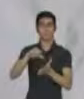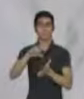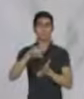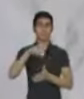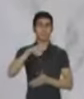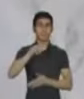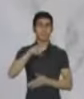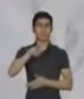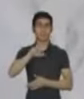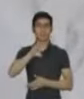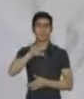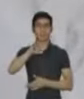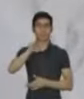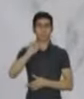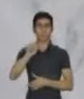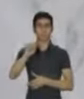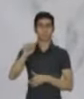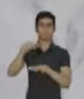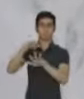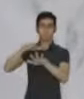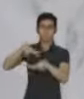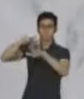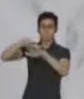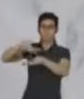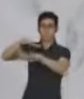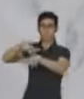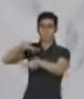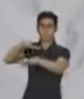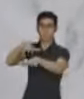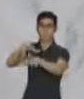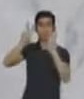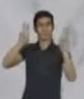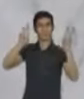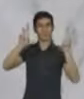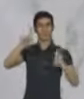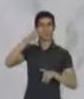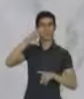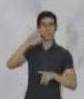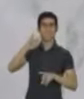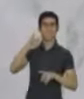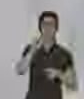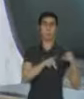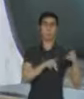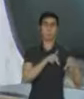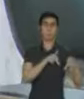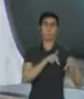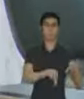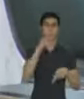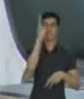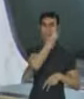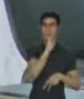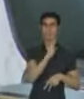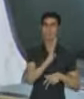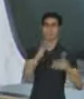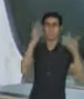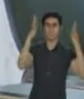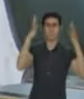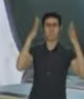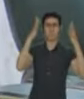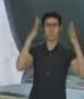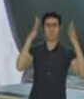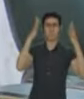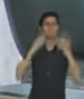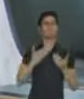justíssima sendo reconhecido e aclamado por todo o povo brasileiro então eu quero aqui primeiro fazer essa